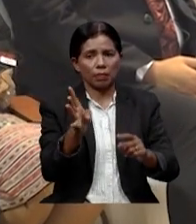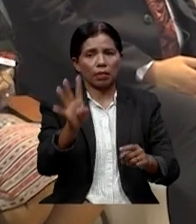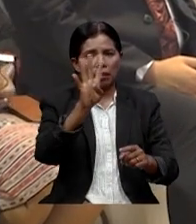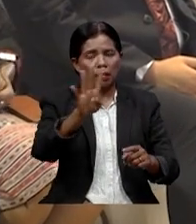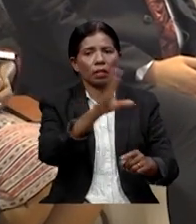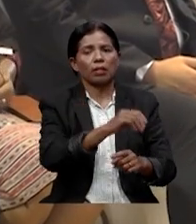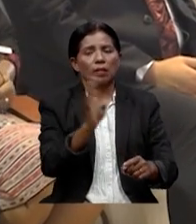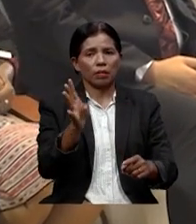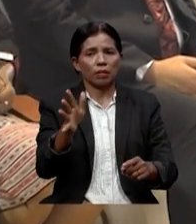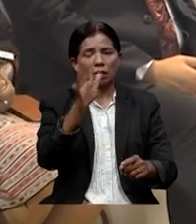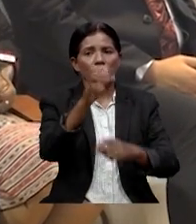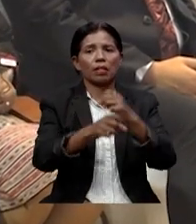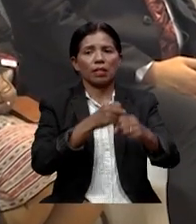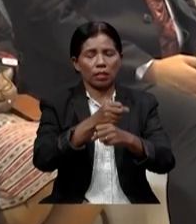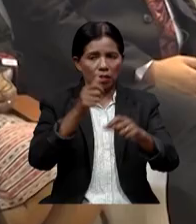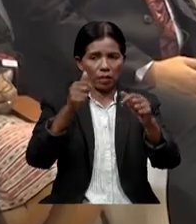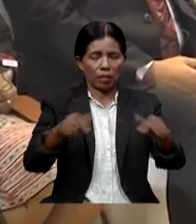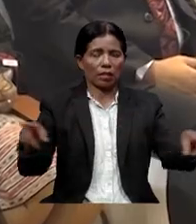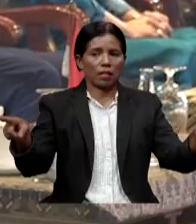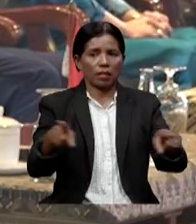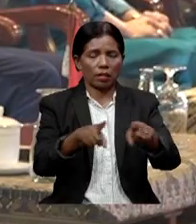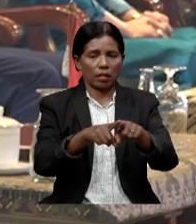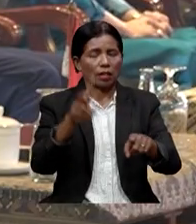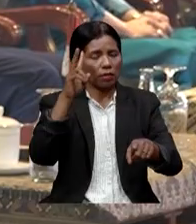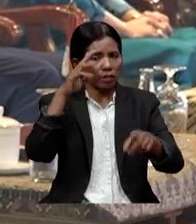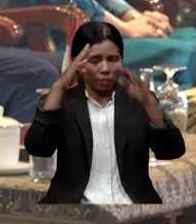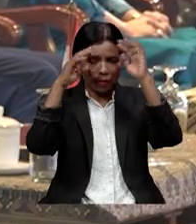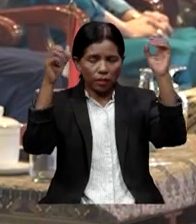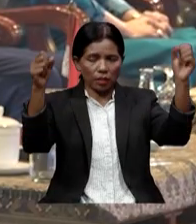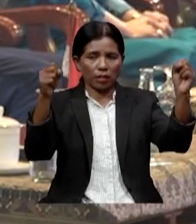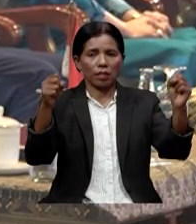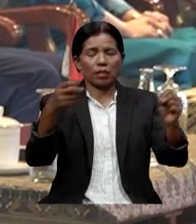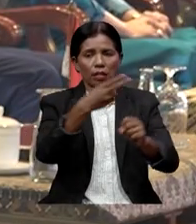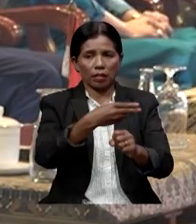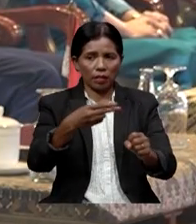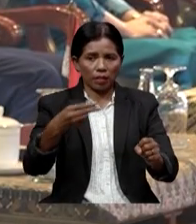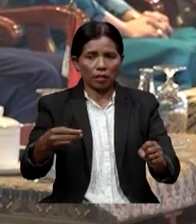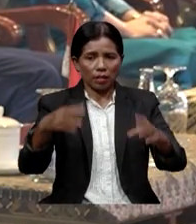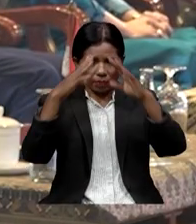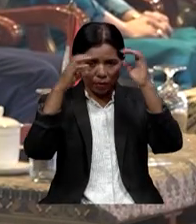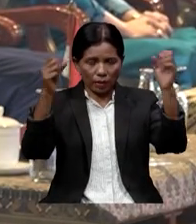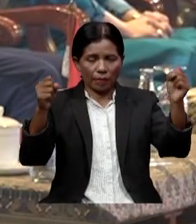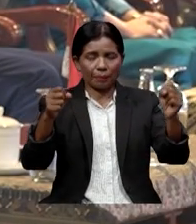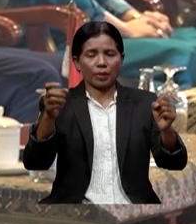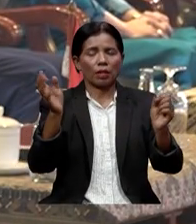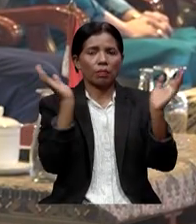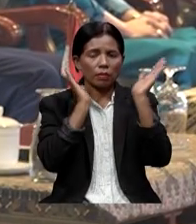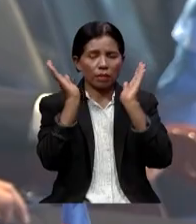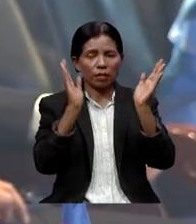hat nulu resin lima iha tinane Maghanesan vice-presidente República Indonésia, Presidente Brunei